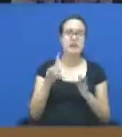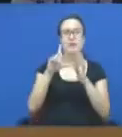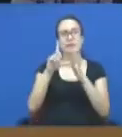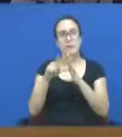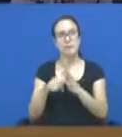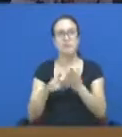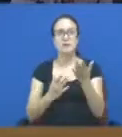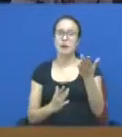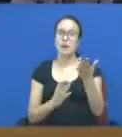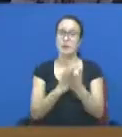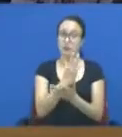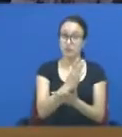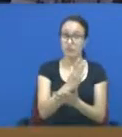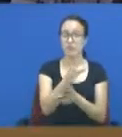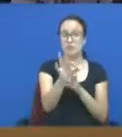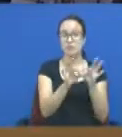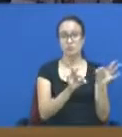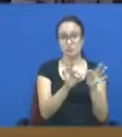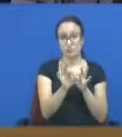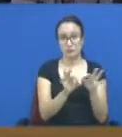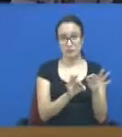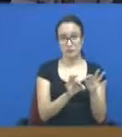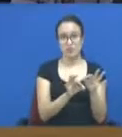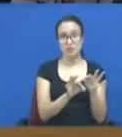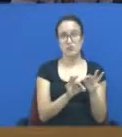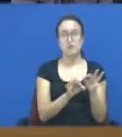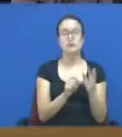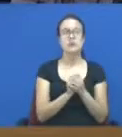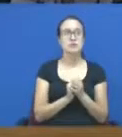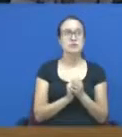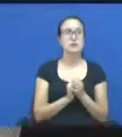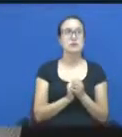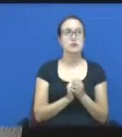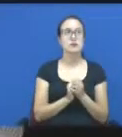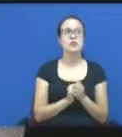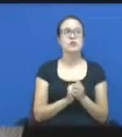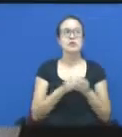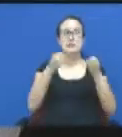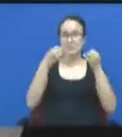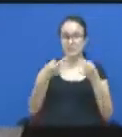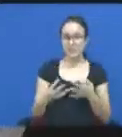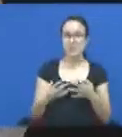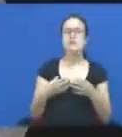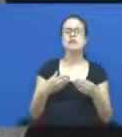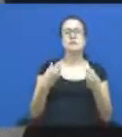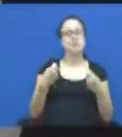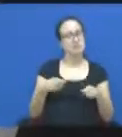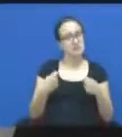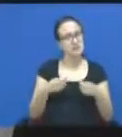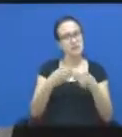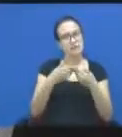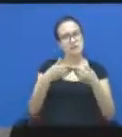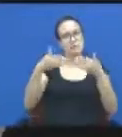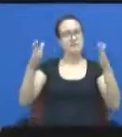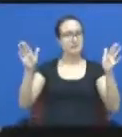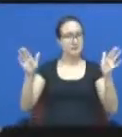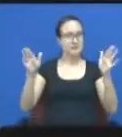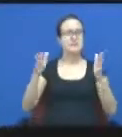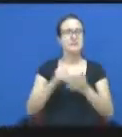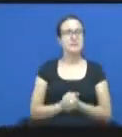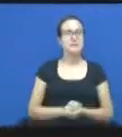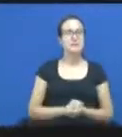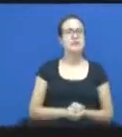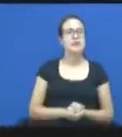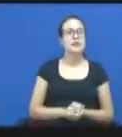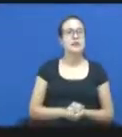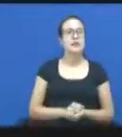outro projeto que dizia que as áreas tinham que ser abertas. Agora eu apresento esse projeto aqui nesta casa,